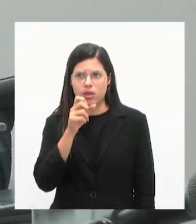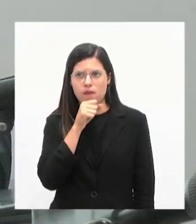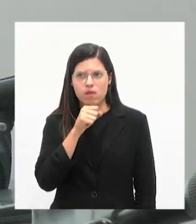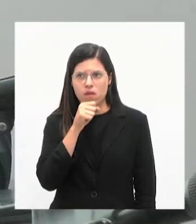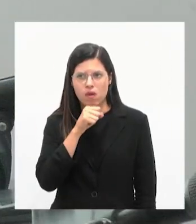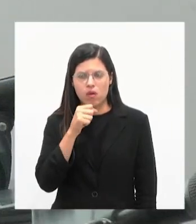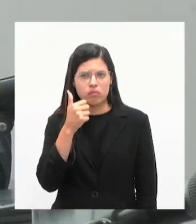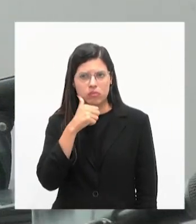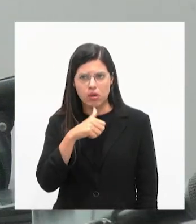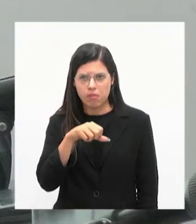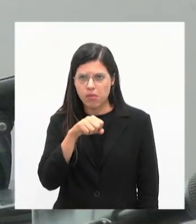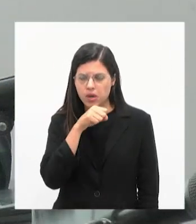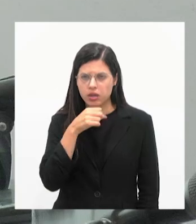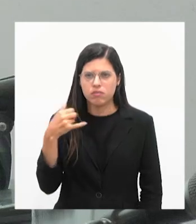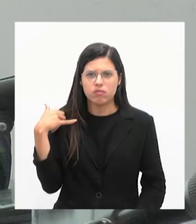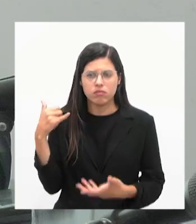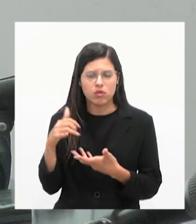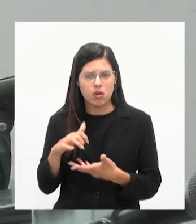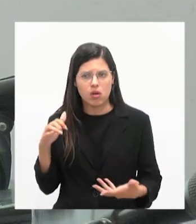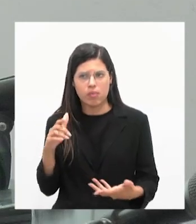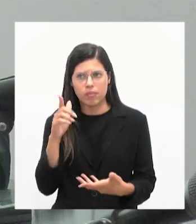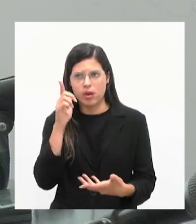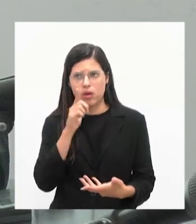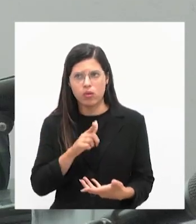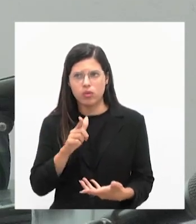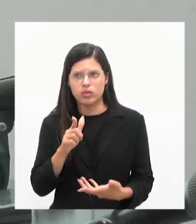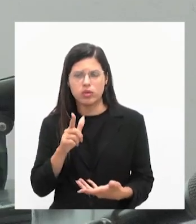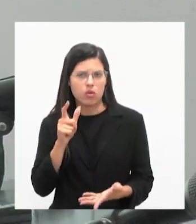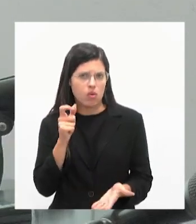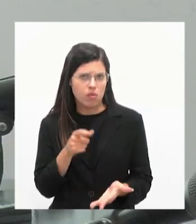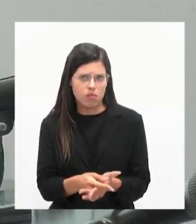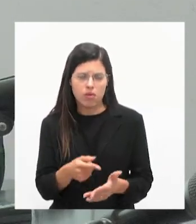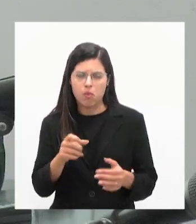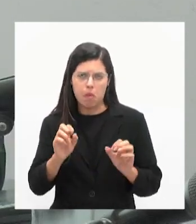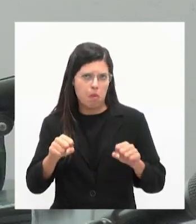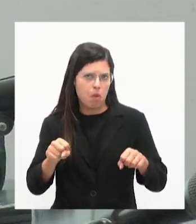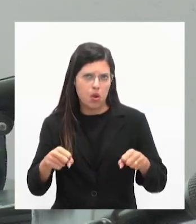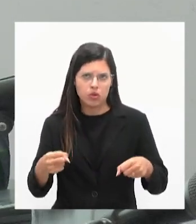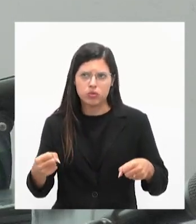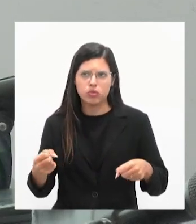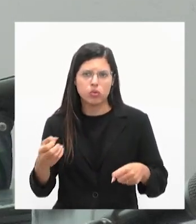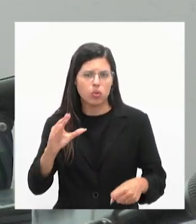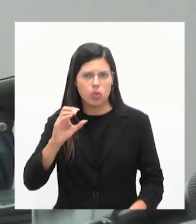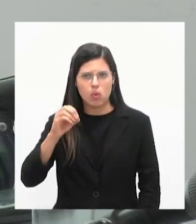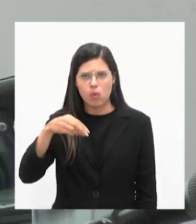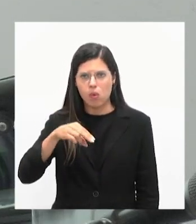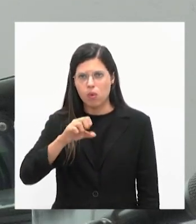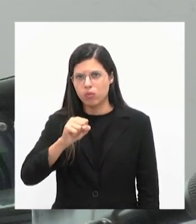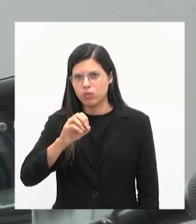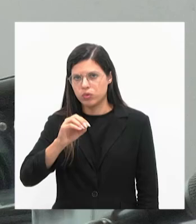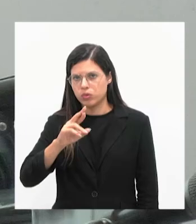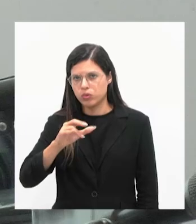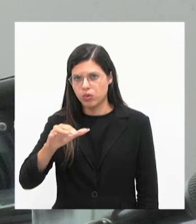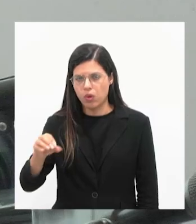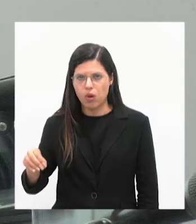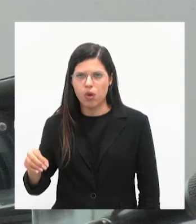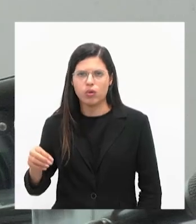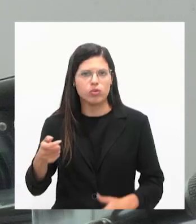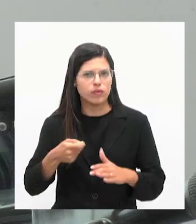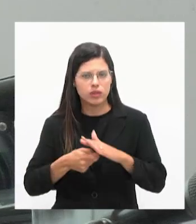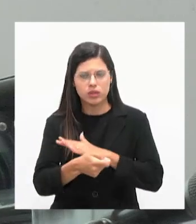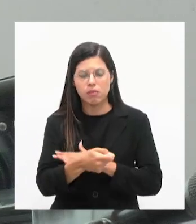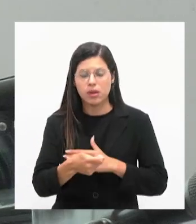senhora, para poder tirar uma moto num consórcio, num financiamento. E aí,